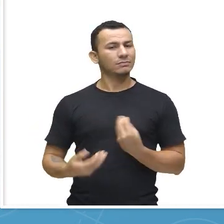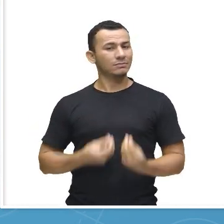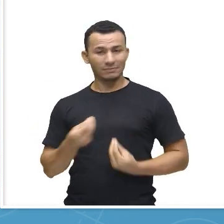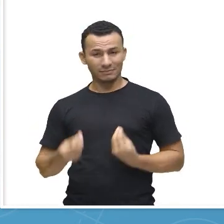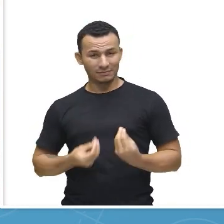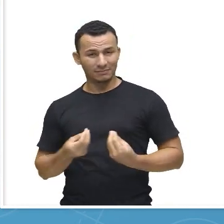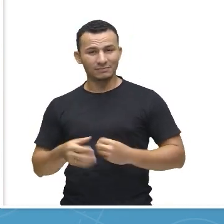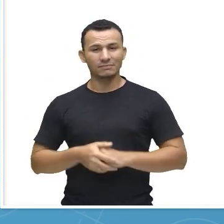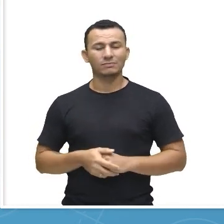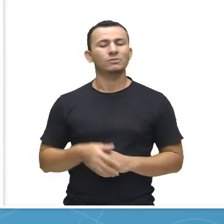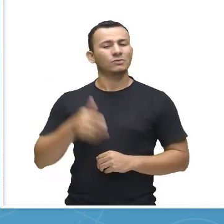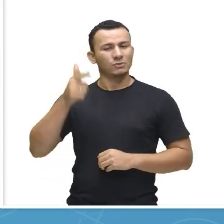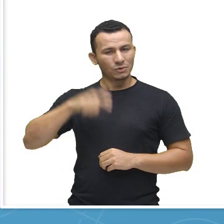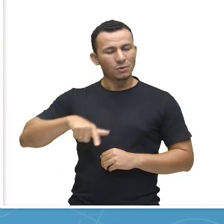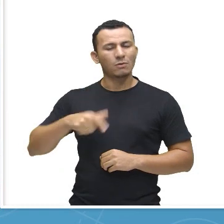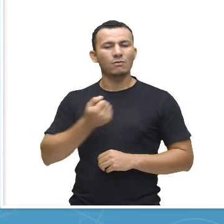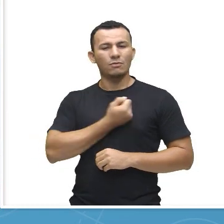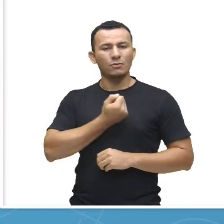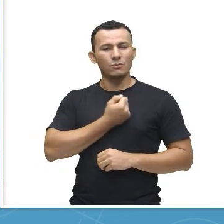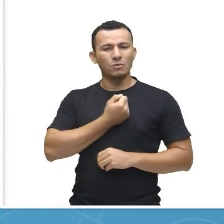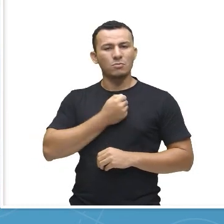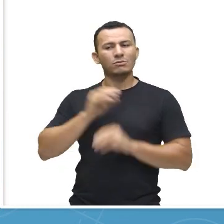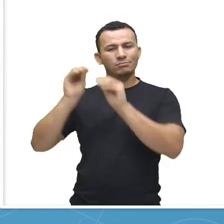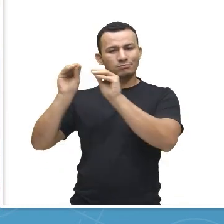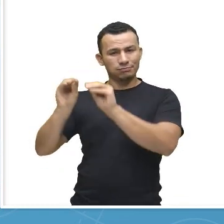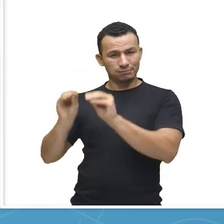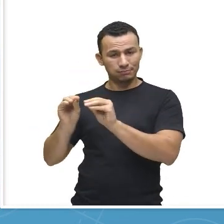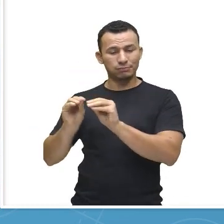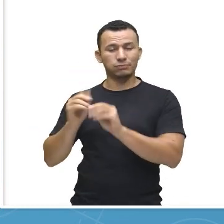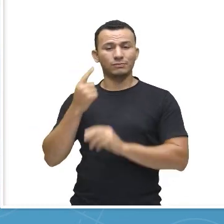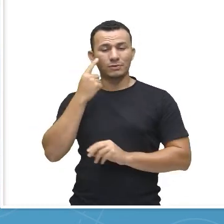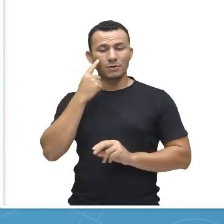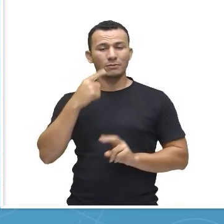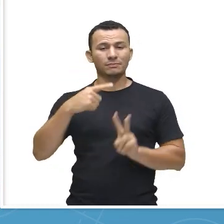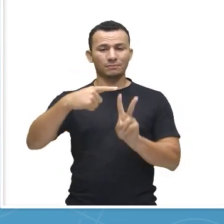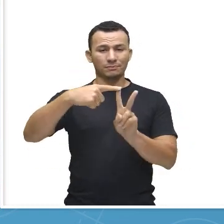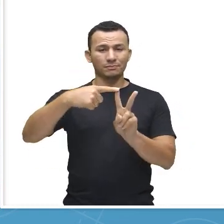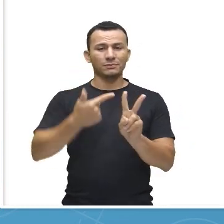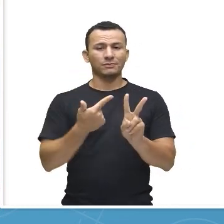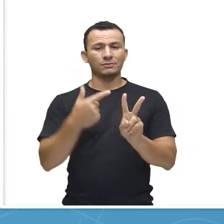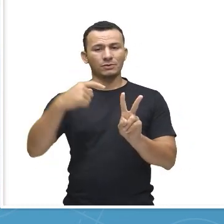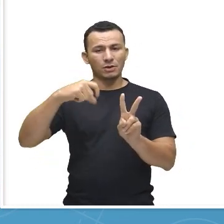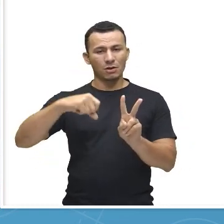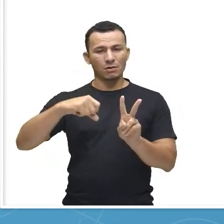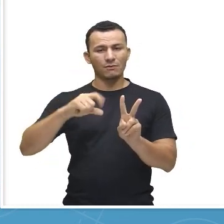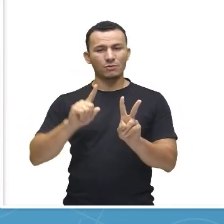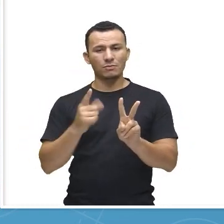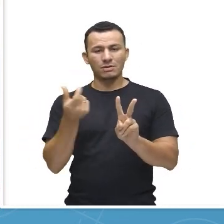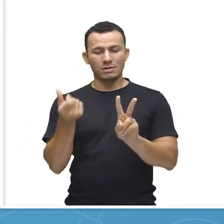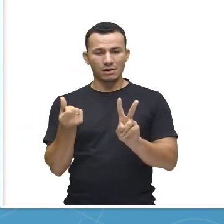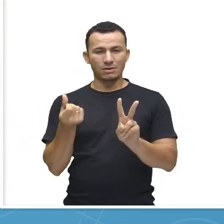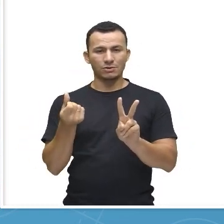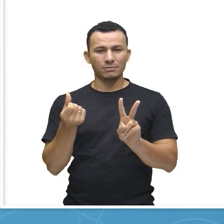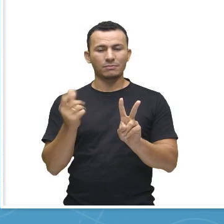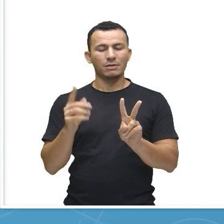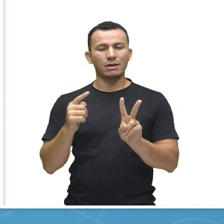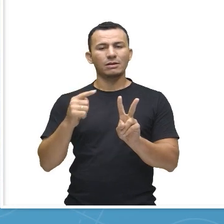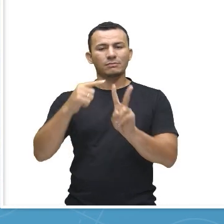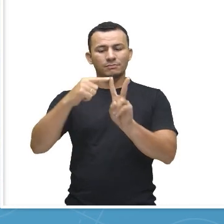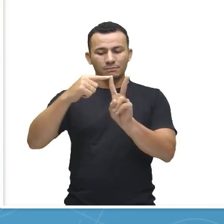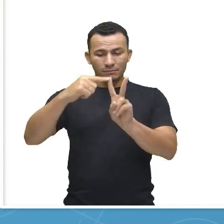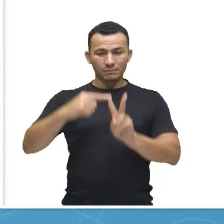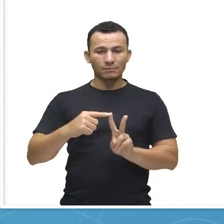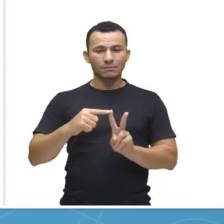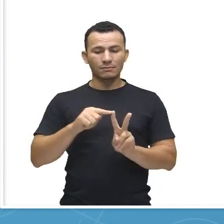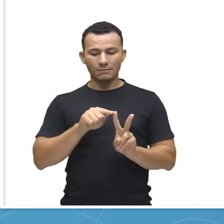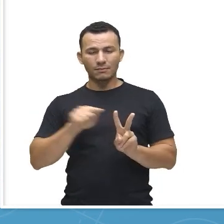Você repete todo o número aqui do numerador, número de cima, né? E aí, embaixo, no denominador, você